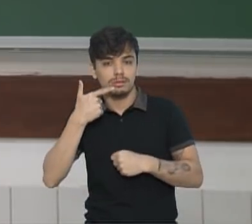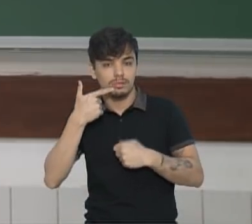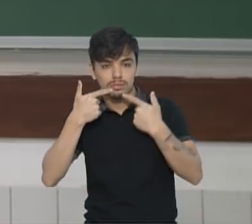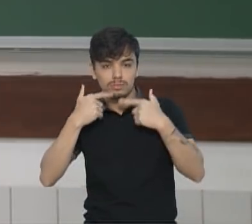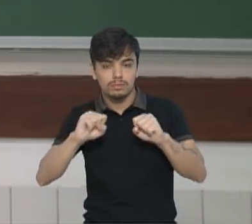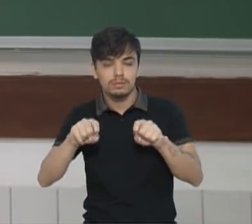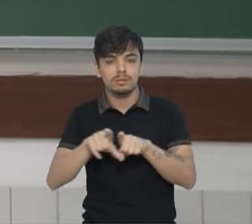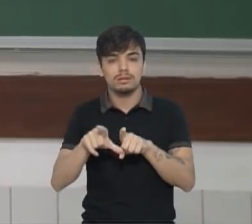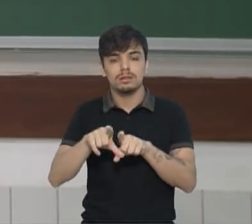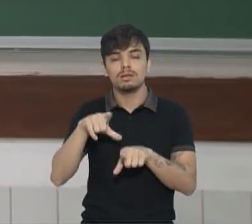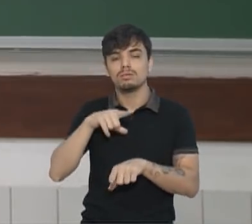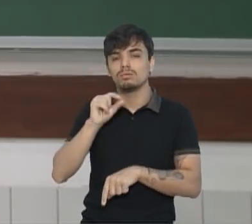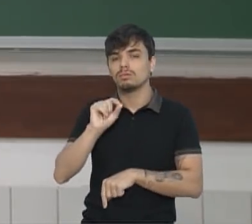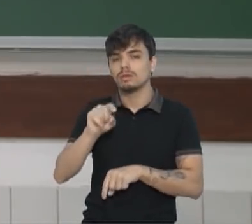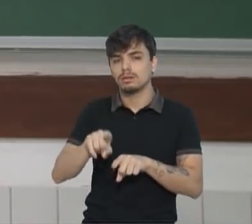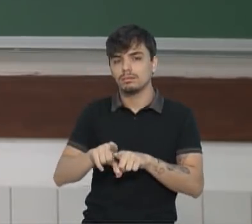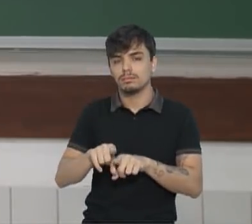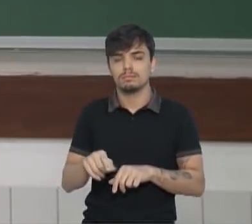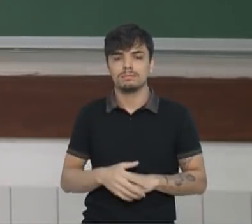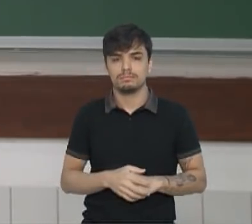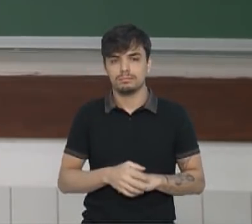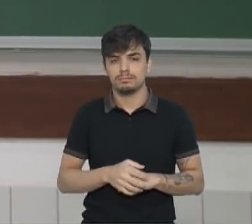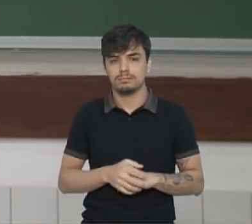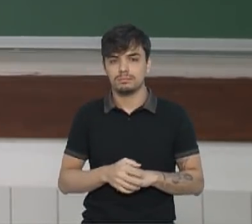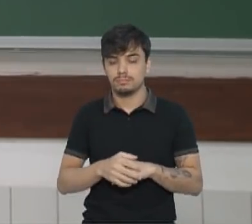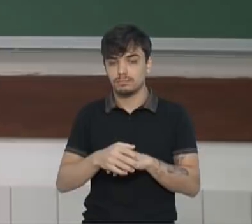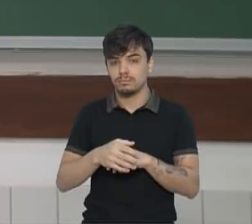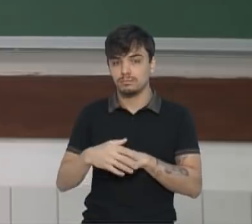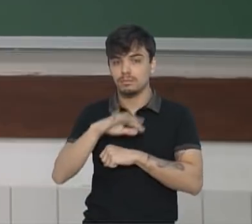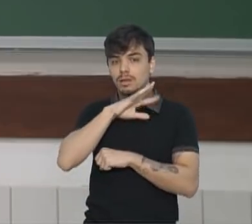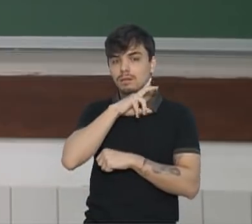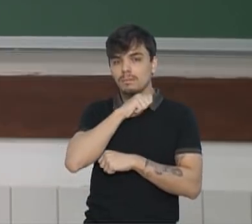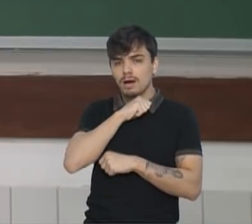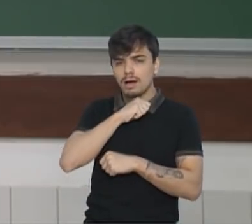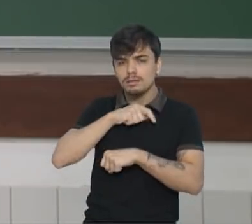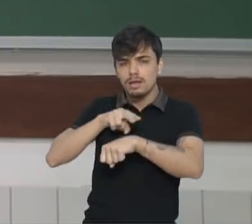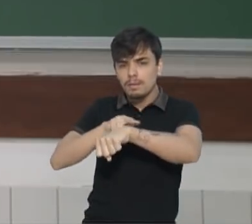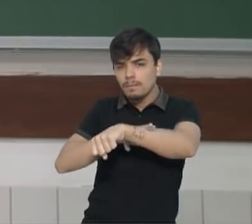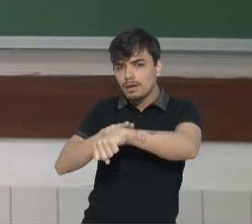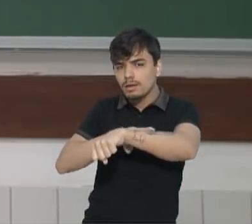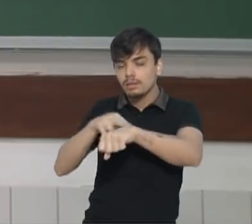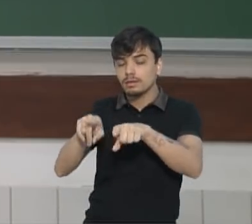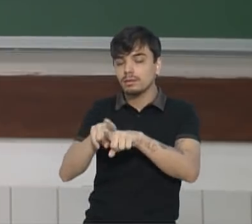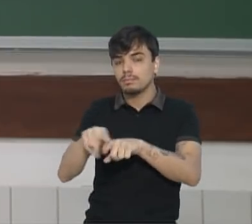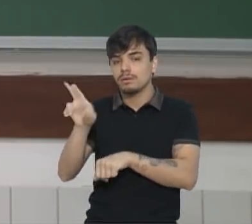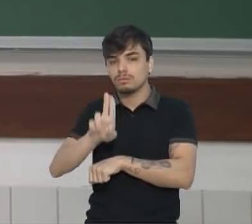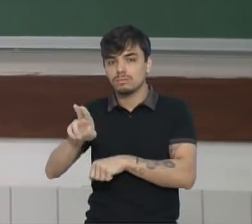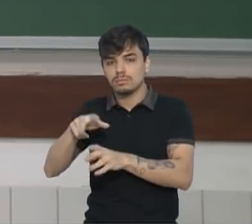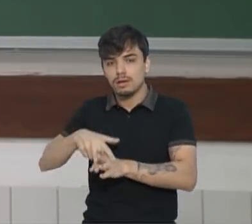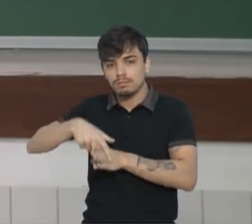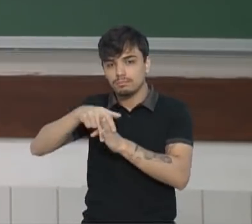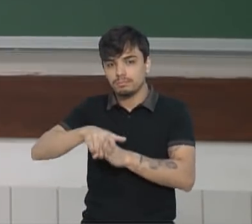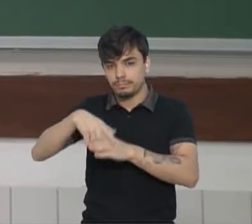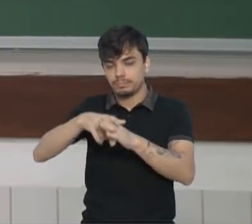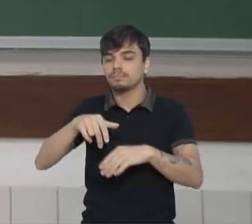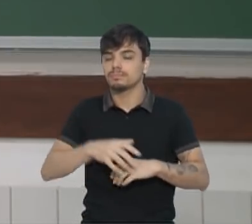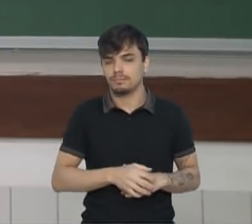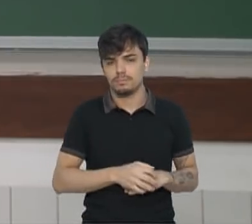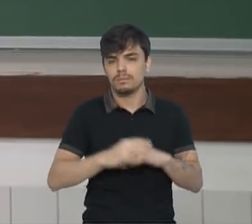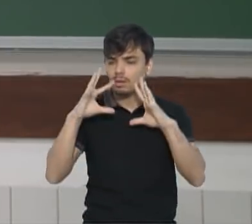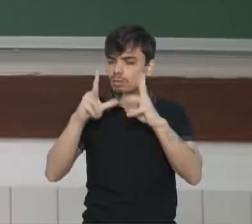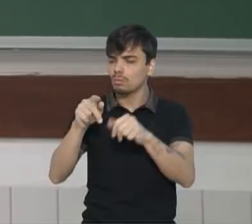de animais, né? E a utilização de cavalos. Todos os povos bárbaros tinham verdadeira adoração por cavalos.